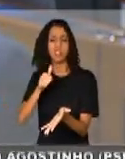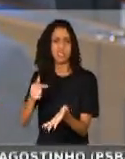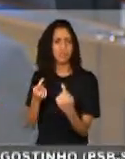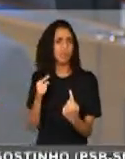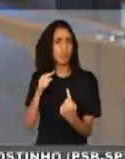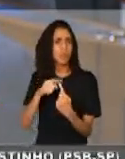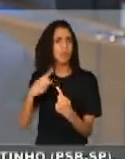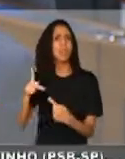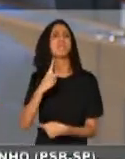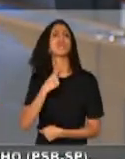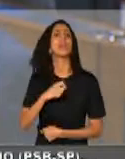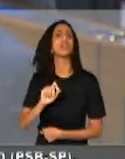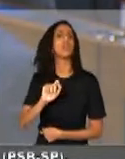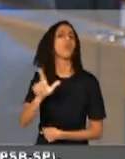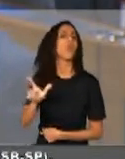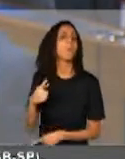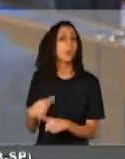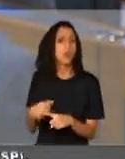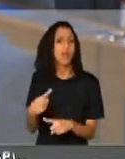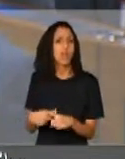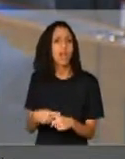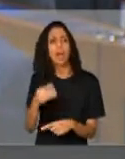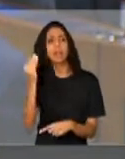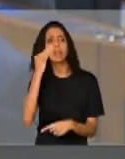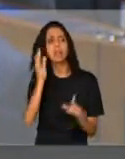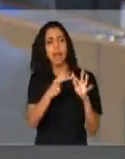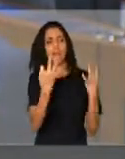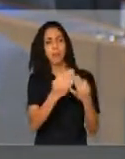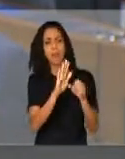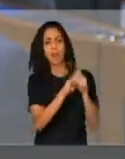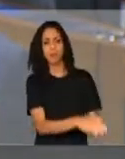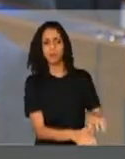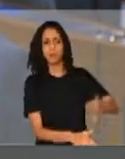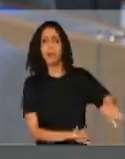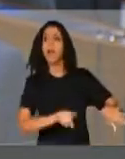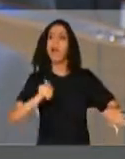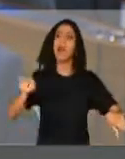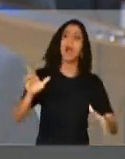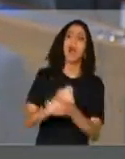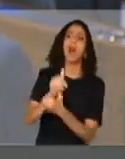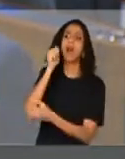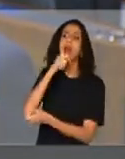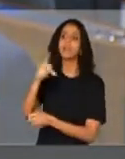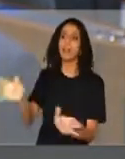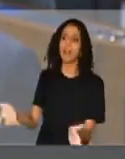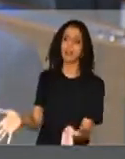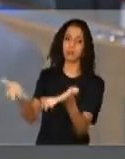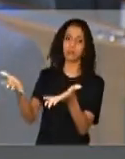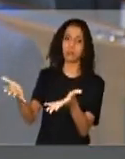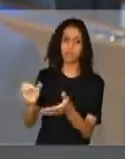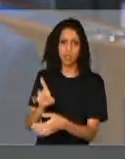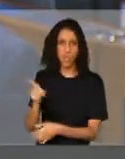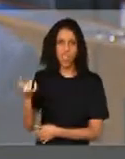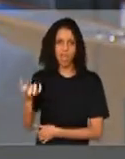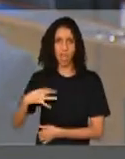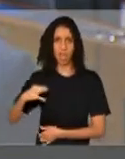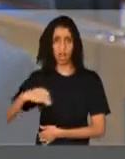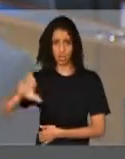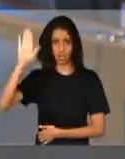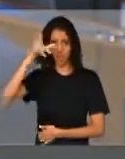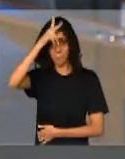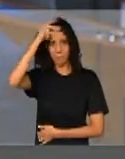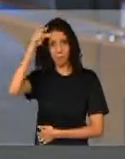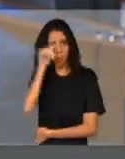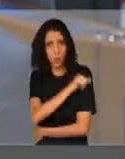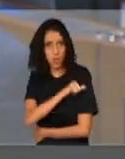Marcelo Freixo silenciar a família e dar voz apenas a Mônica? É a sua candidatura a prefeito do Rio? É ter Mônica,